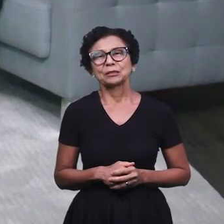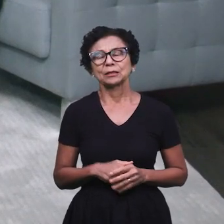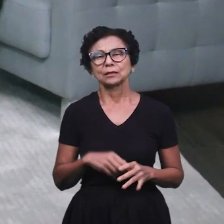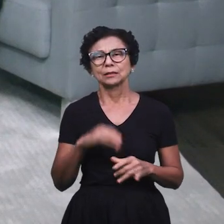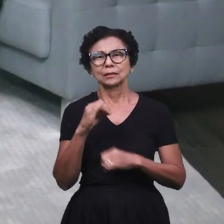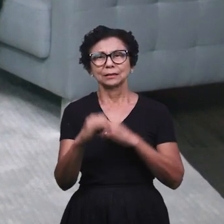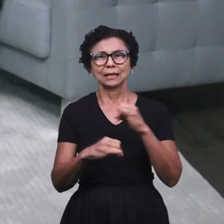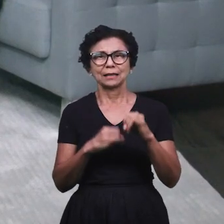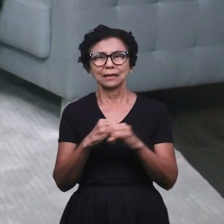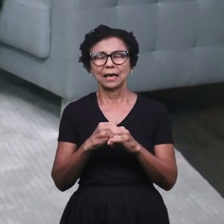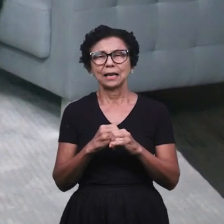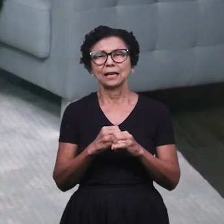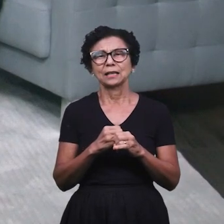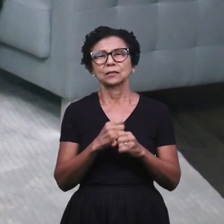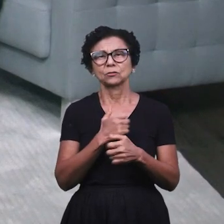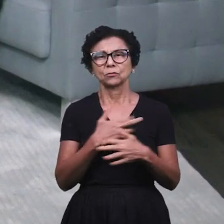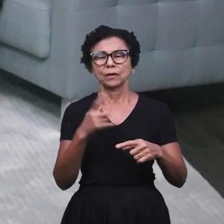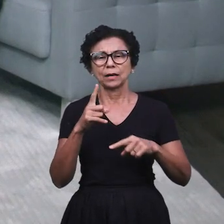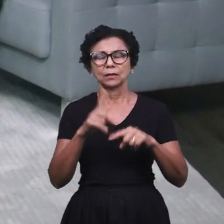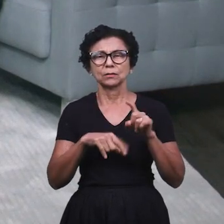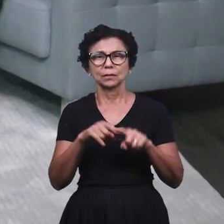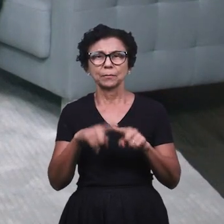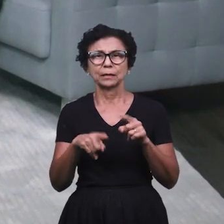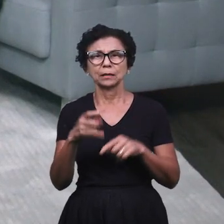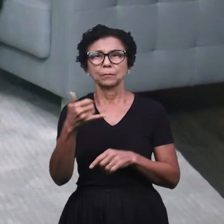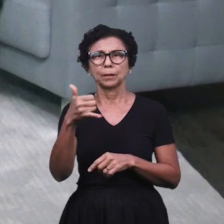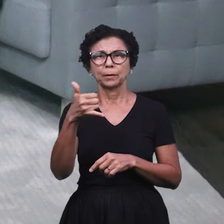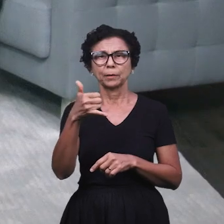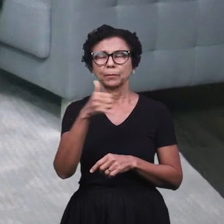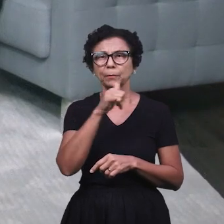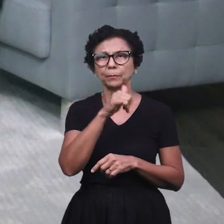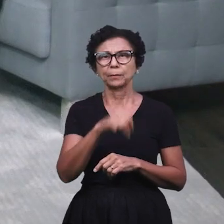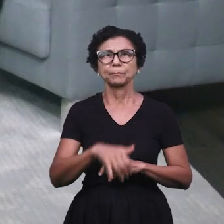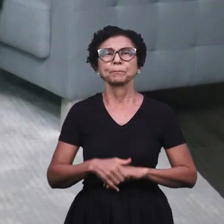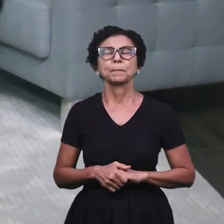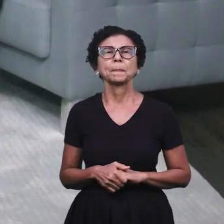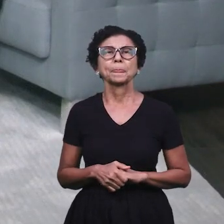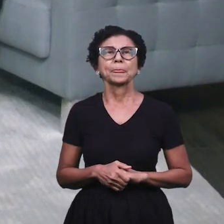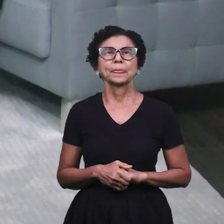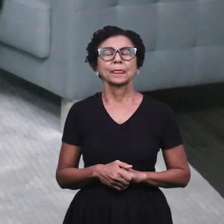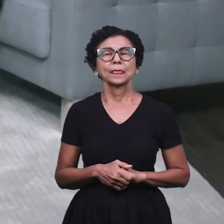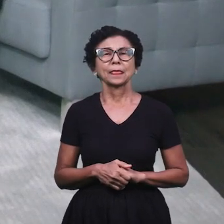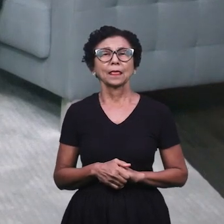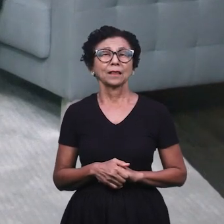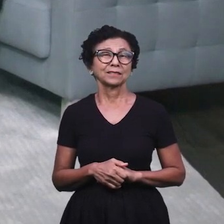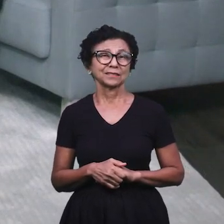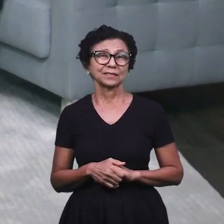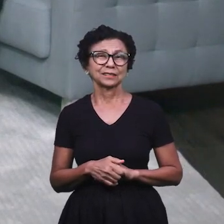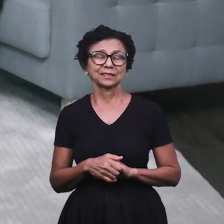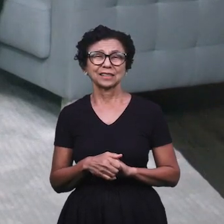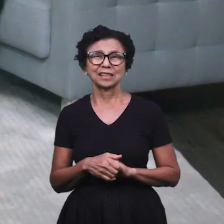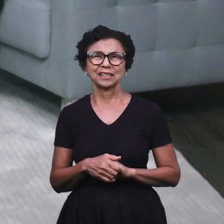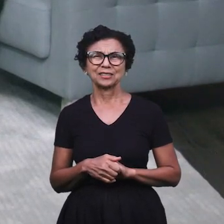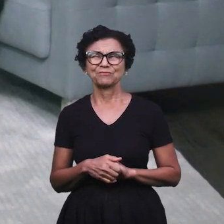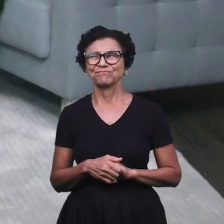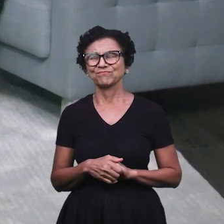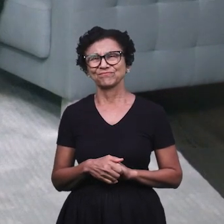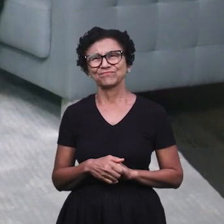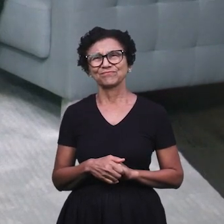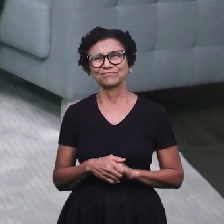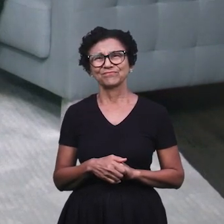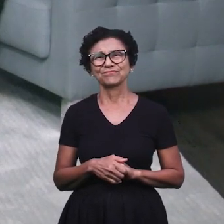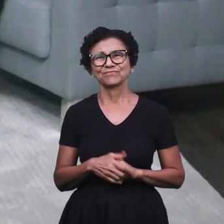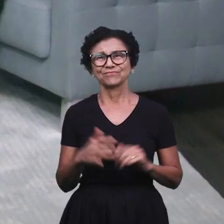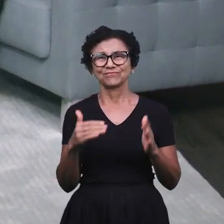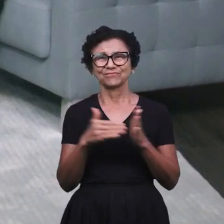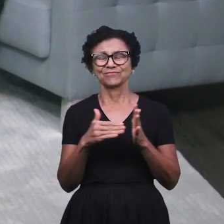o celular. Isso atrapalha na relação intergeracional? Em todas as partes, né? Desde o pequeno até o